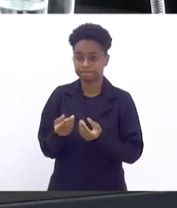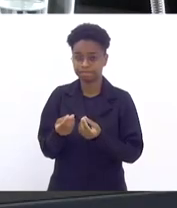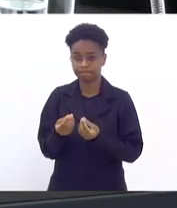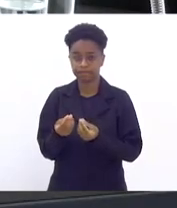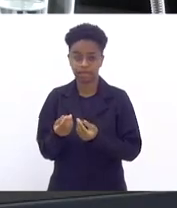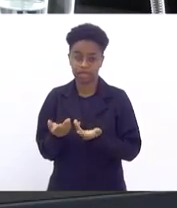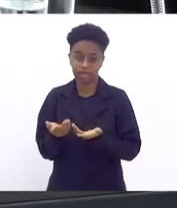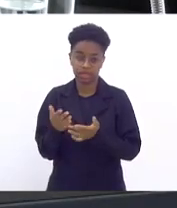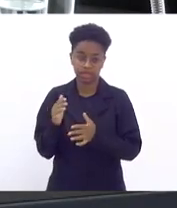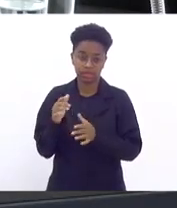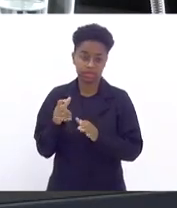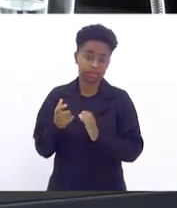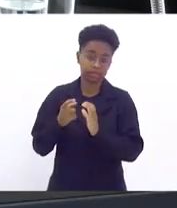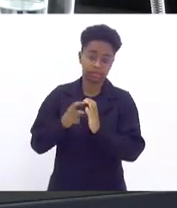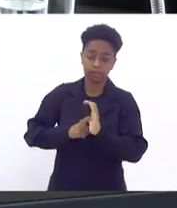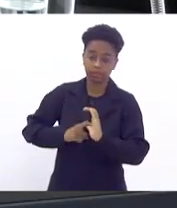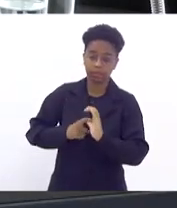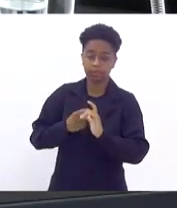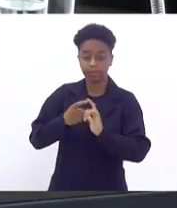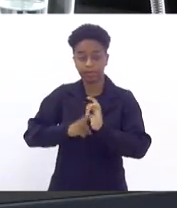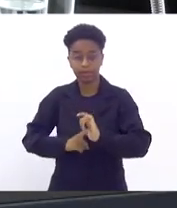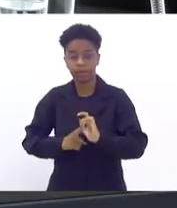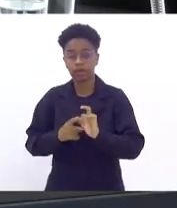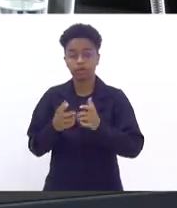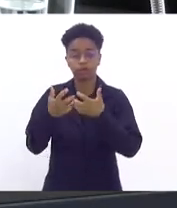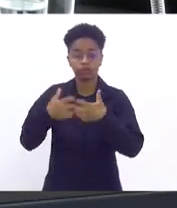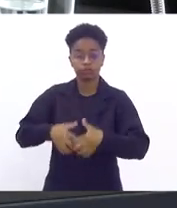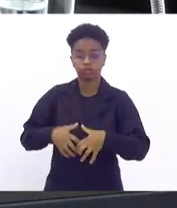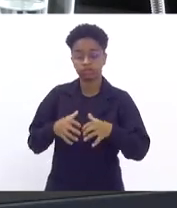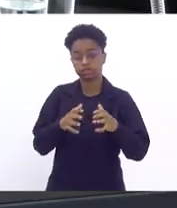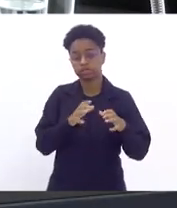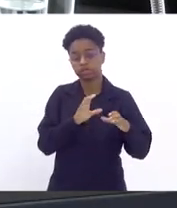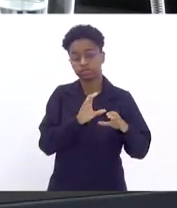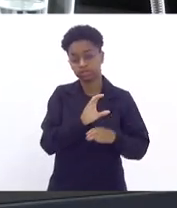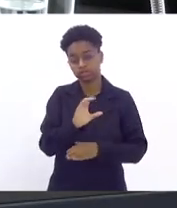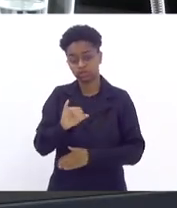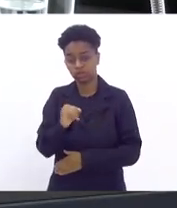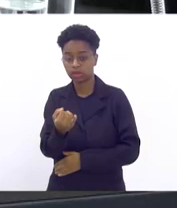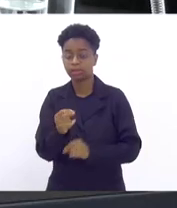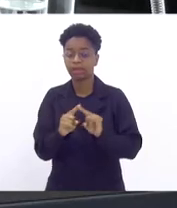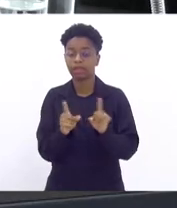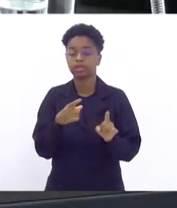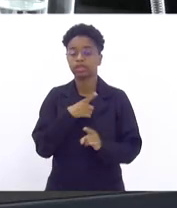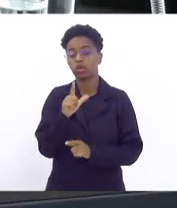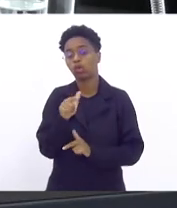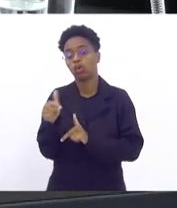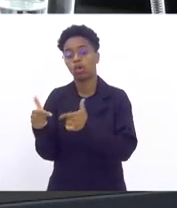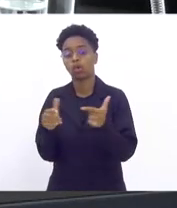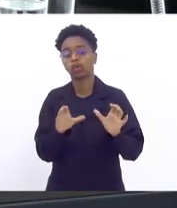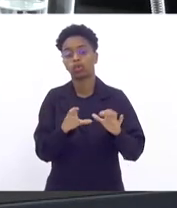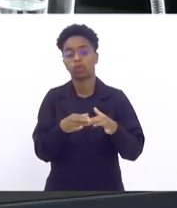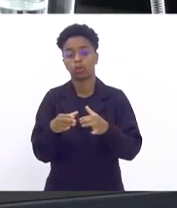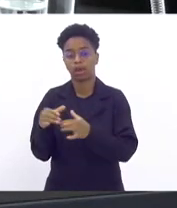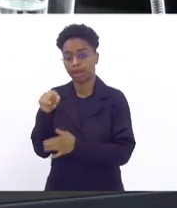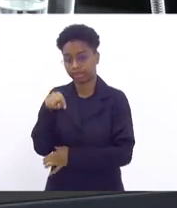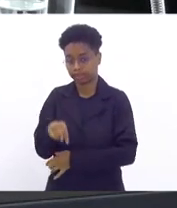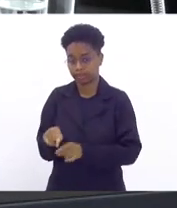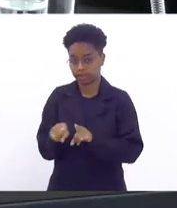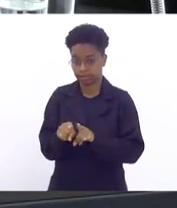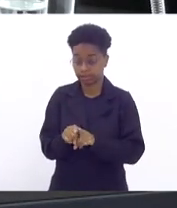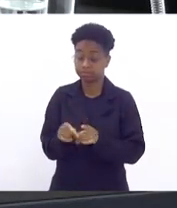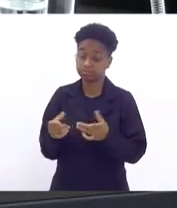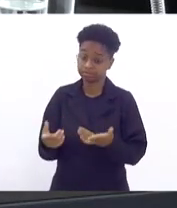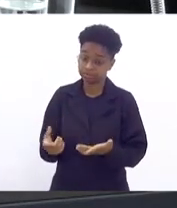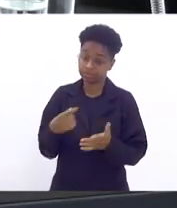ao funcionamento da ccj mas também existem outras comissões na casa e apesar das